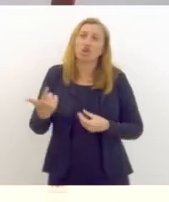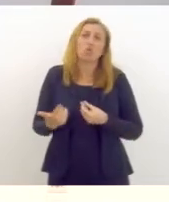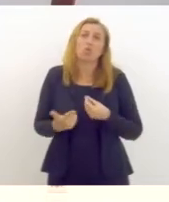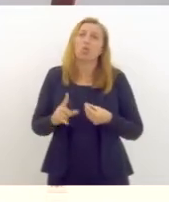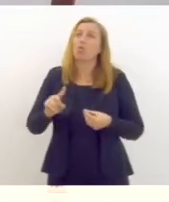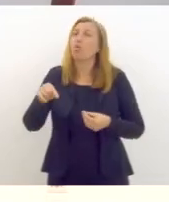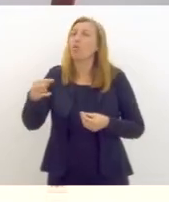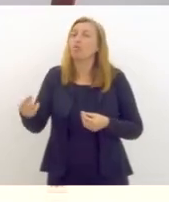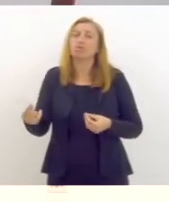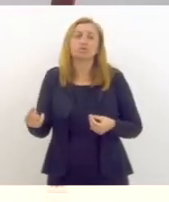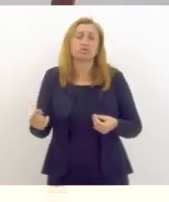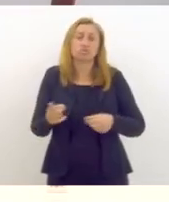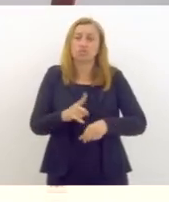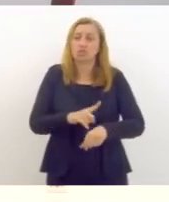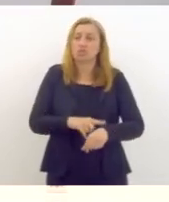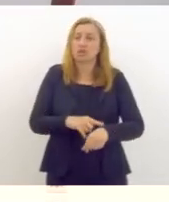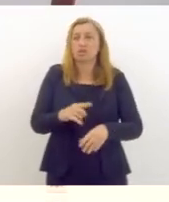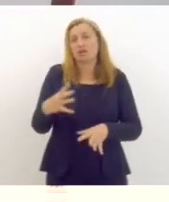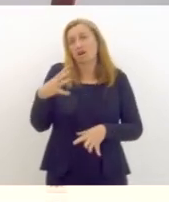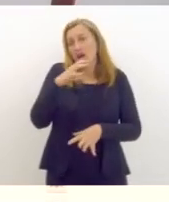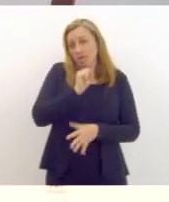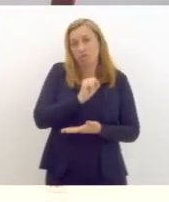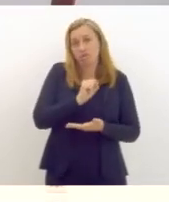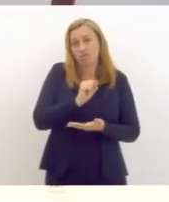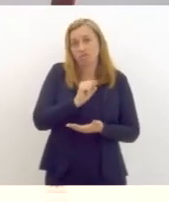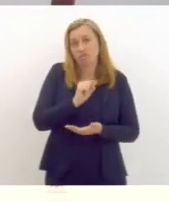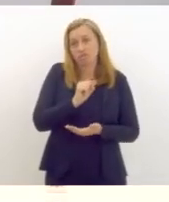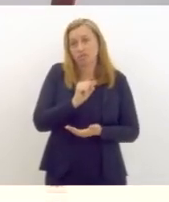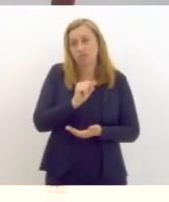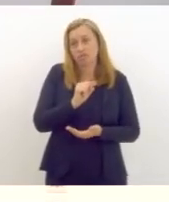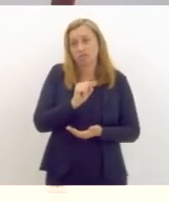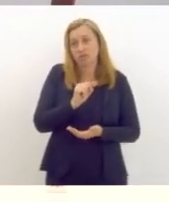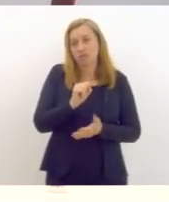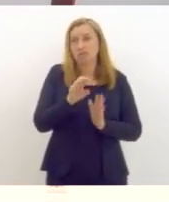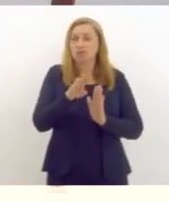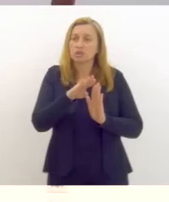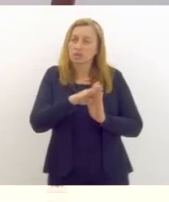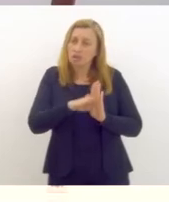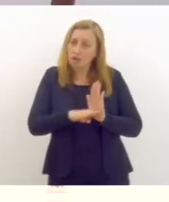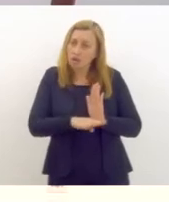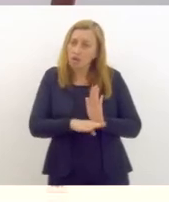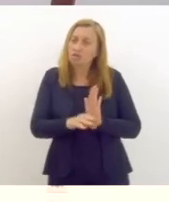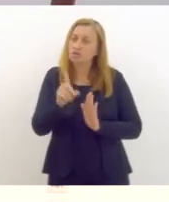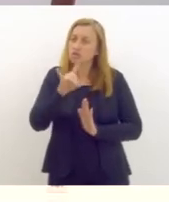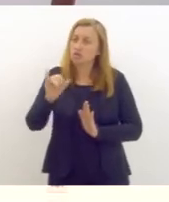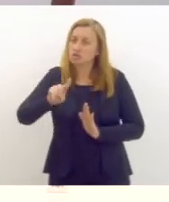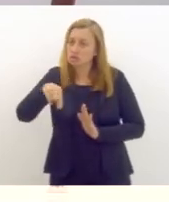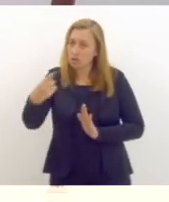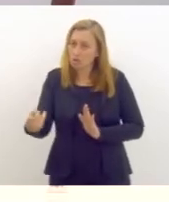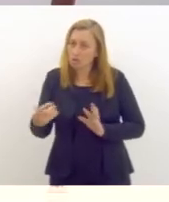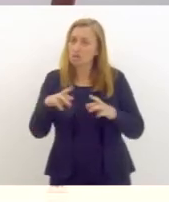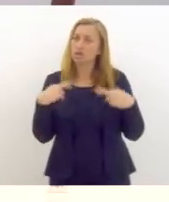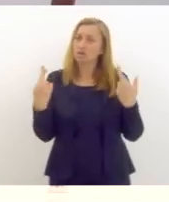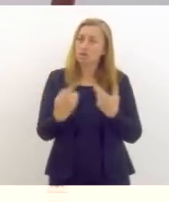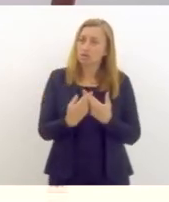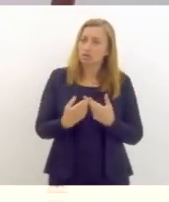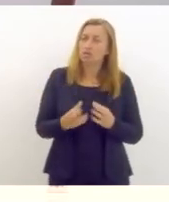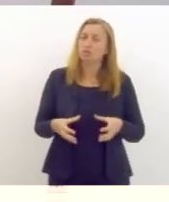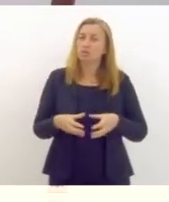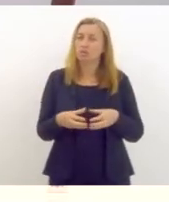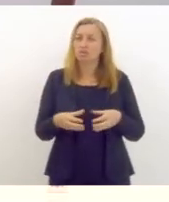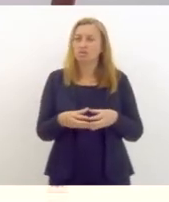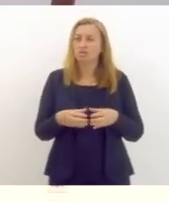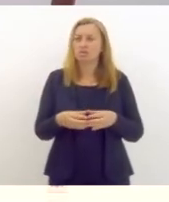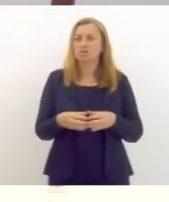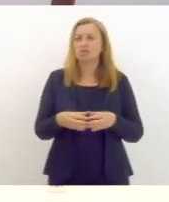elemento a não ser imediatamente colocar na ordem do dia da próxima audiência da comissão de servidores Quando